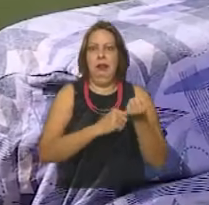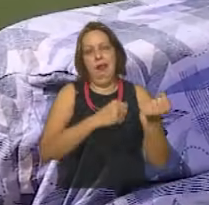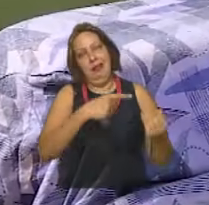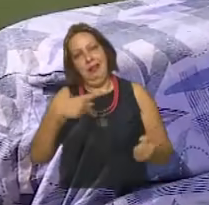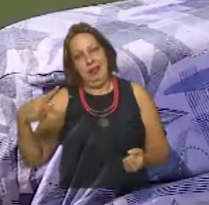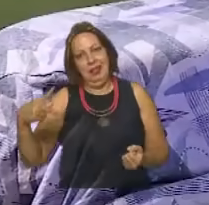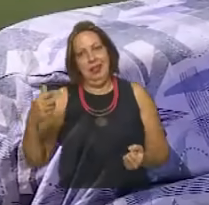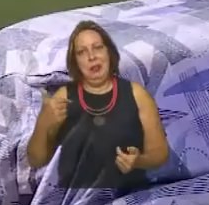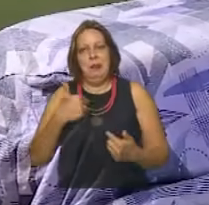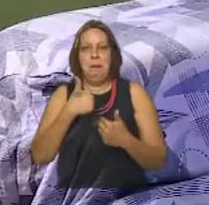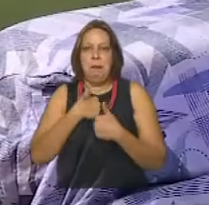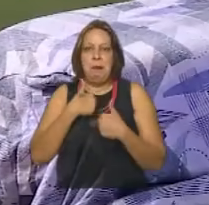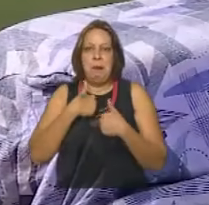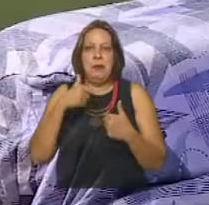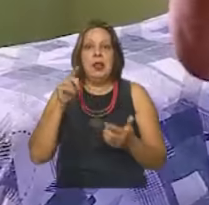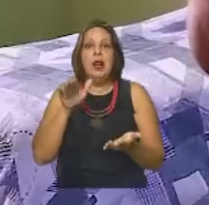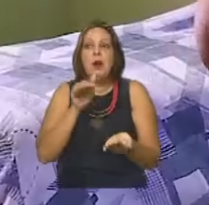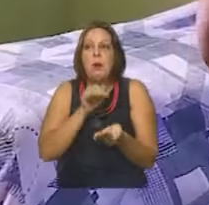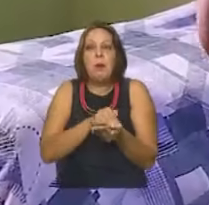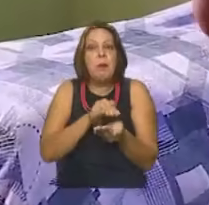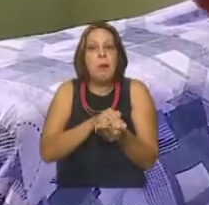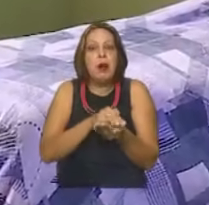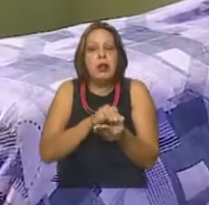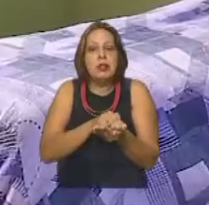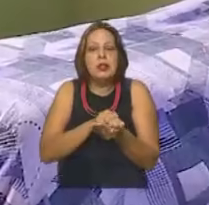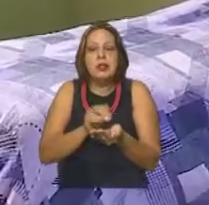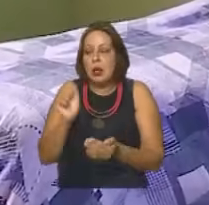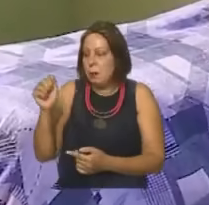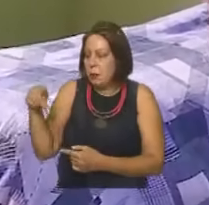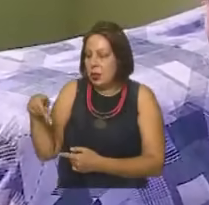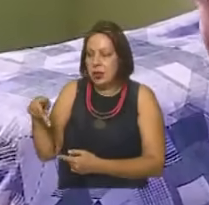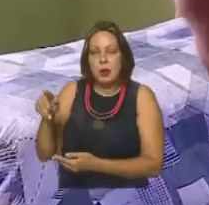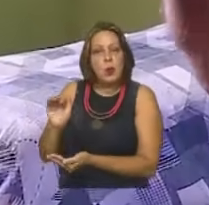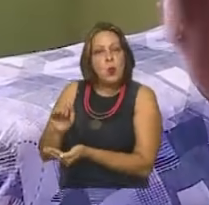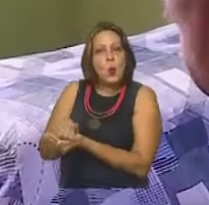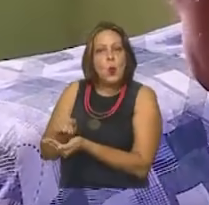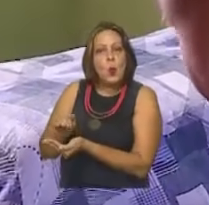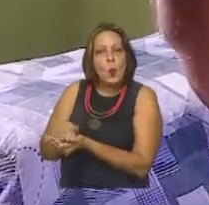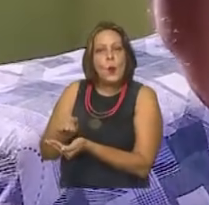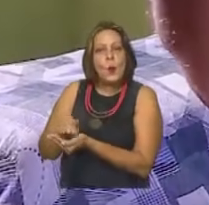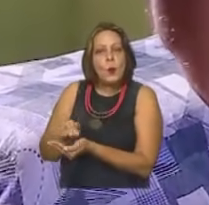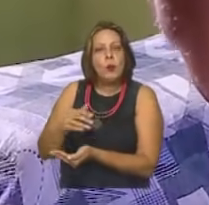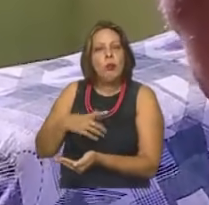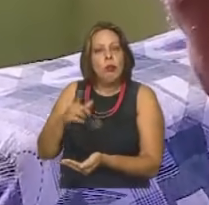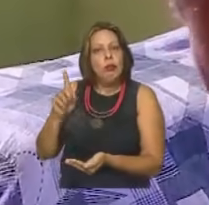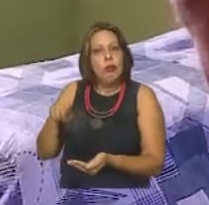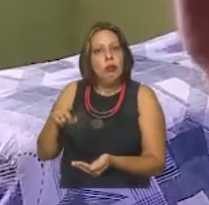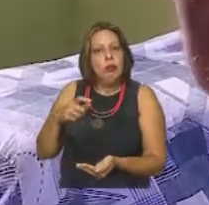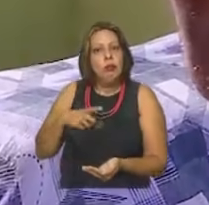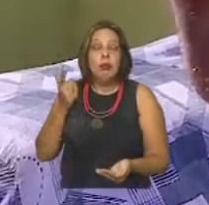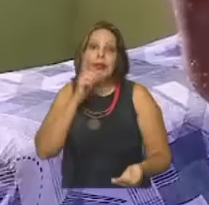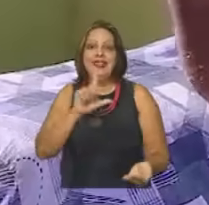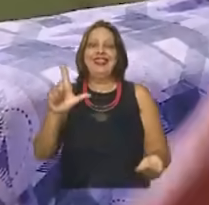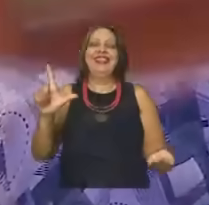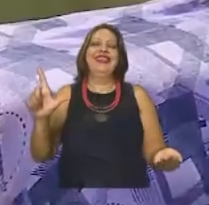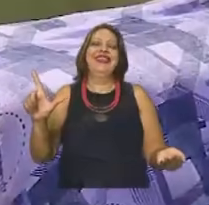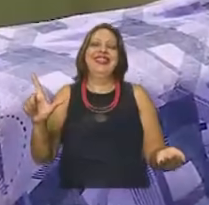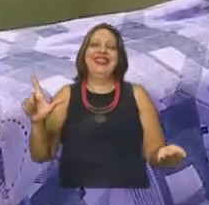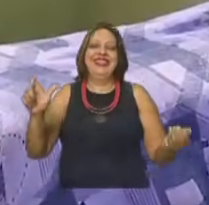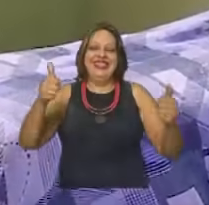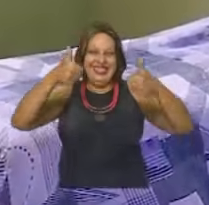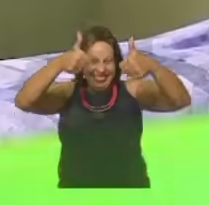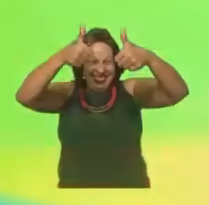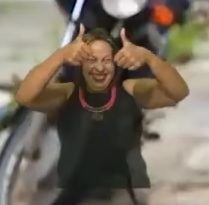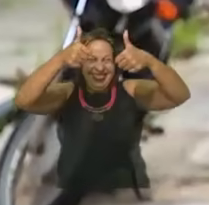mim, é como se fosse uma poupança. Você está depositando e quando pensa que não, você é contemplado.